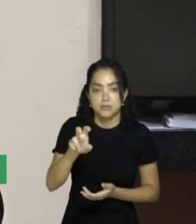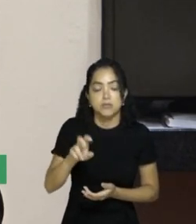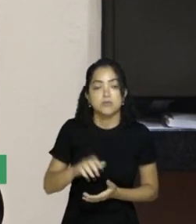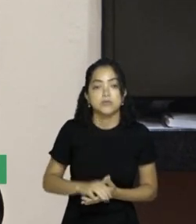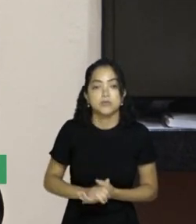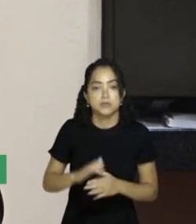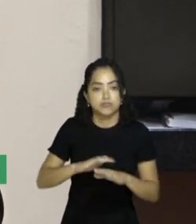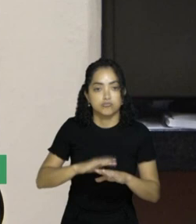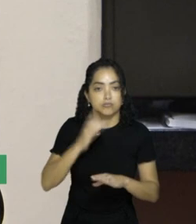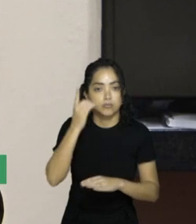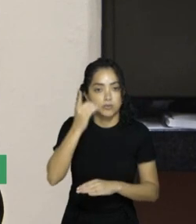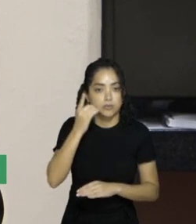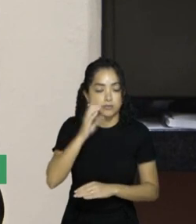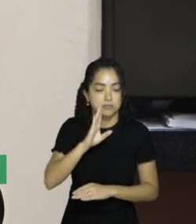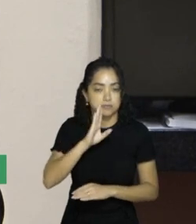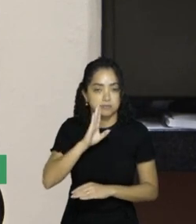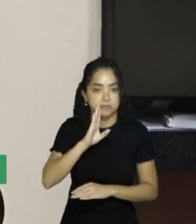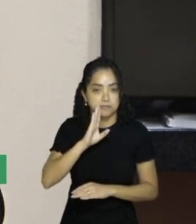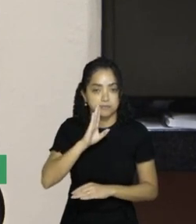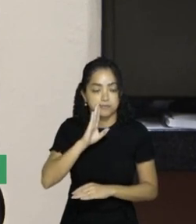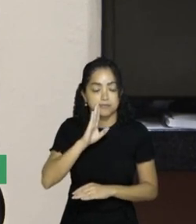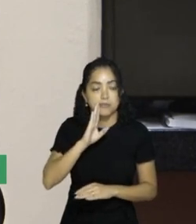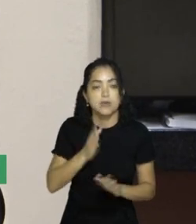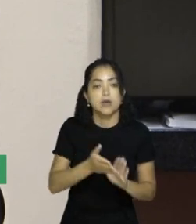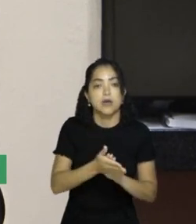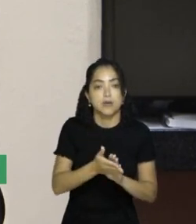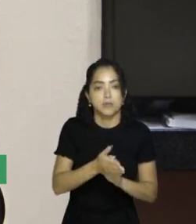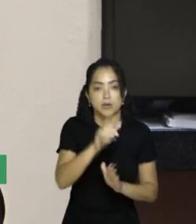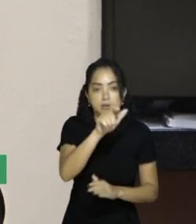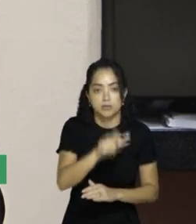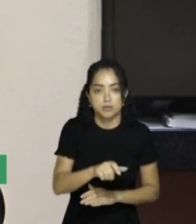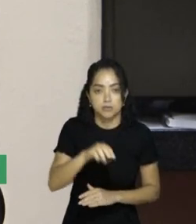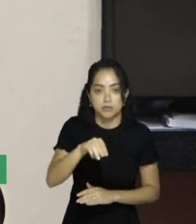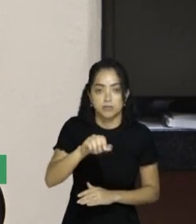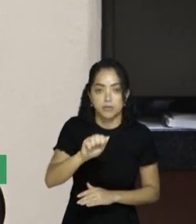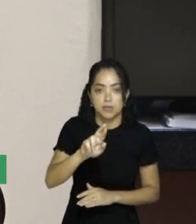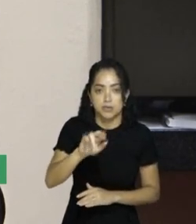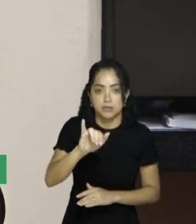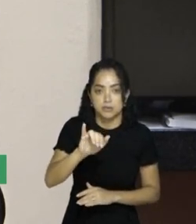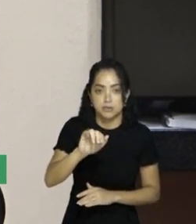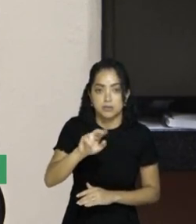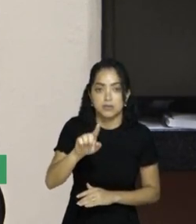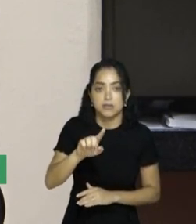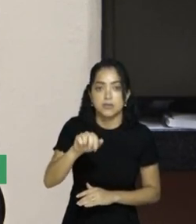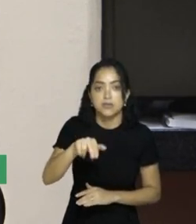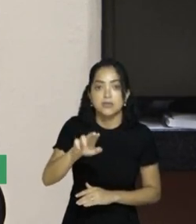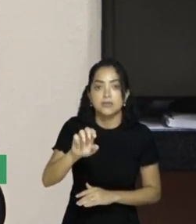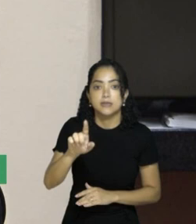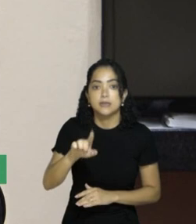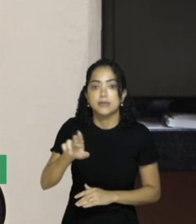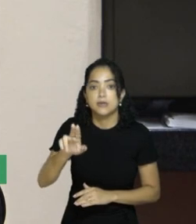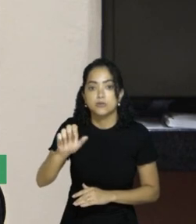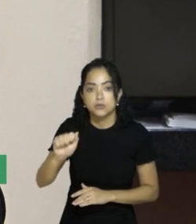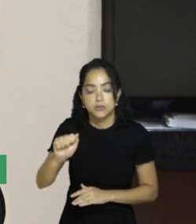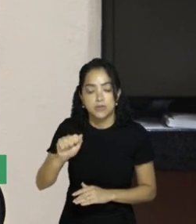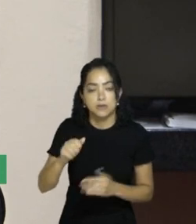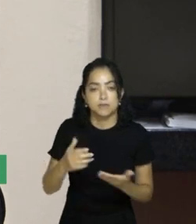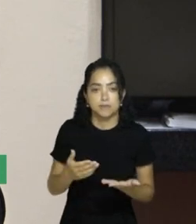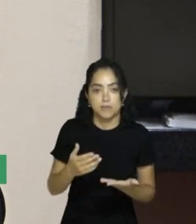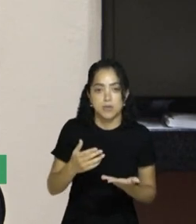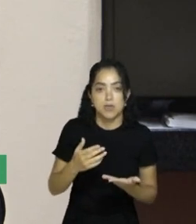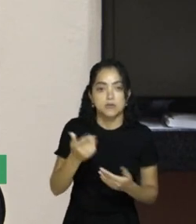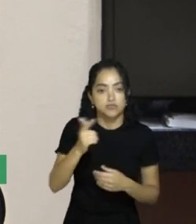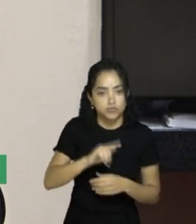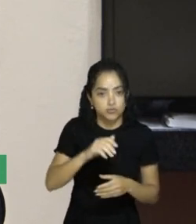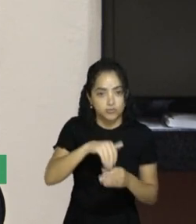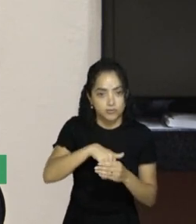autoria Deputado Nilson Berlanda manifestante da plausa senhora marineuza hemschel pela reeleição como